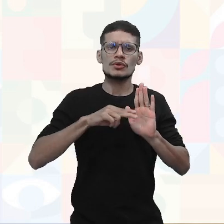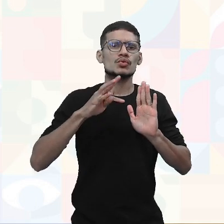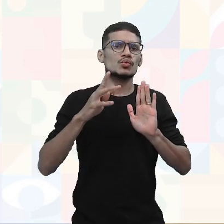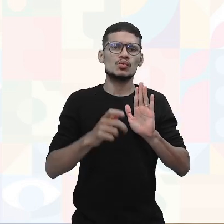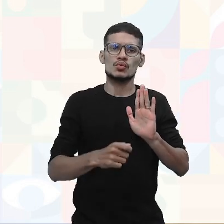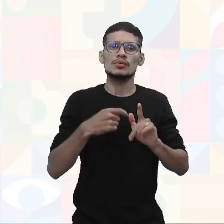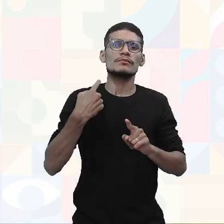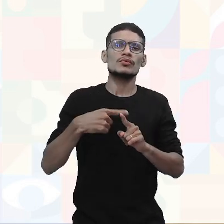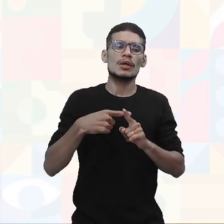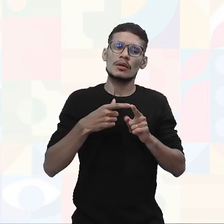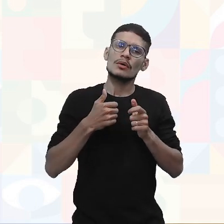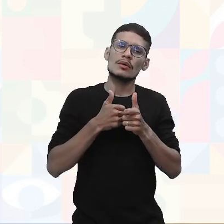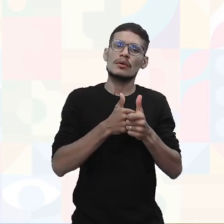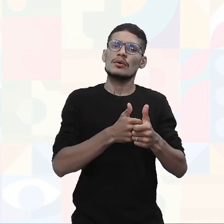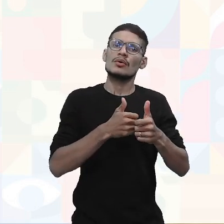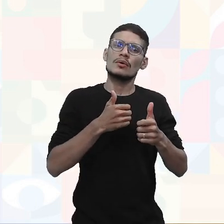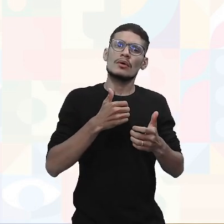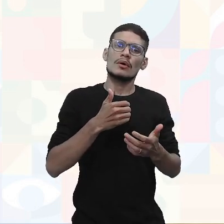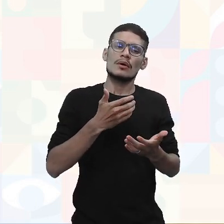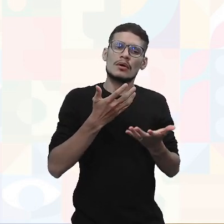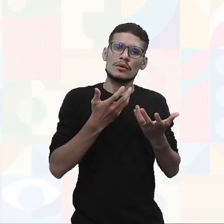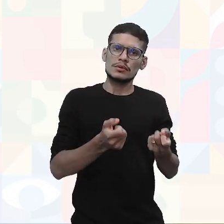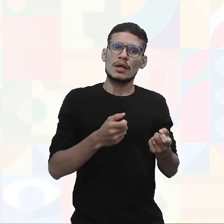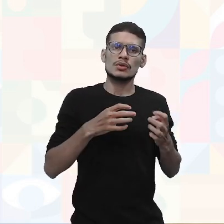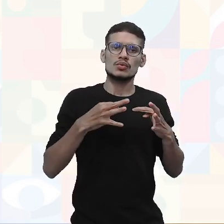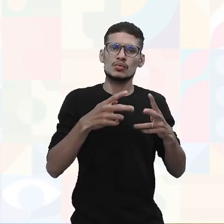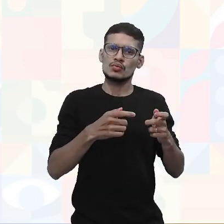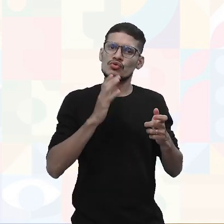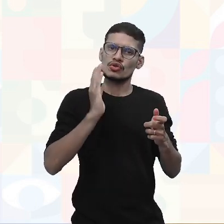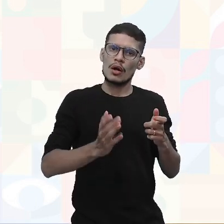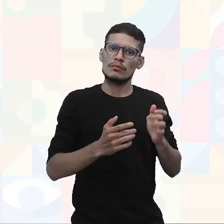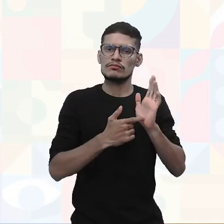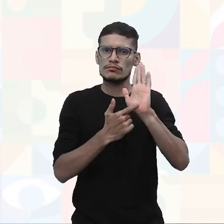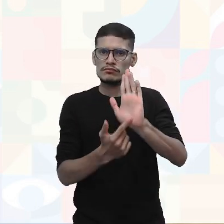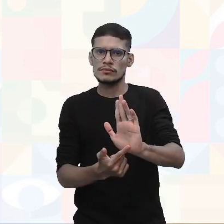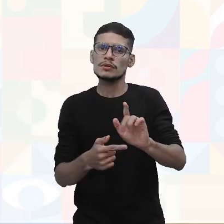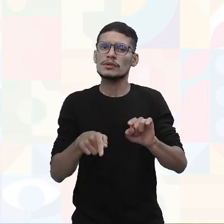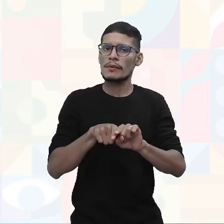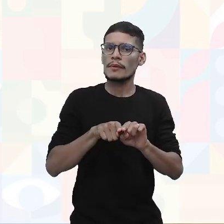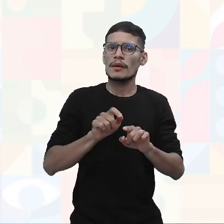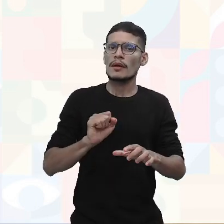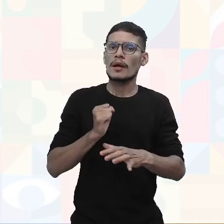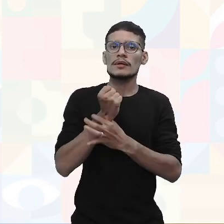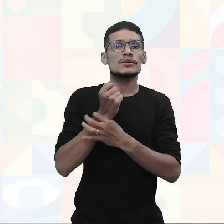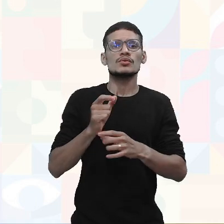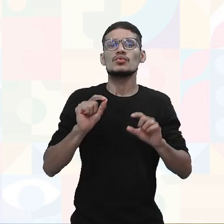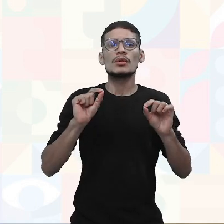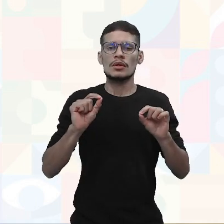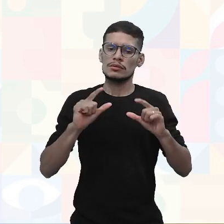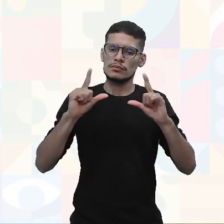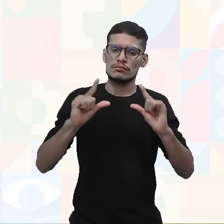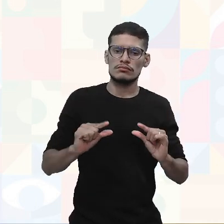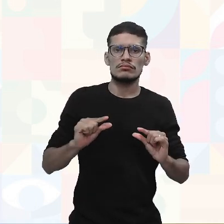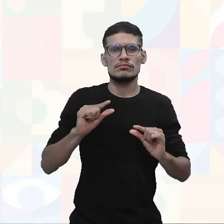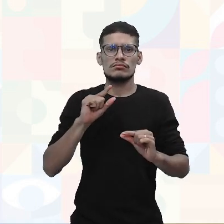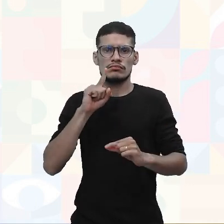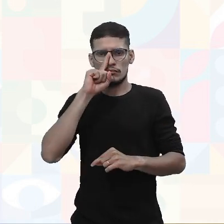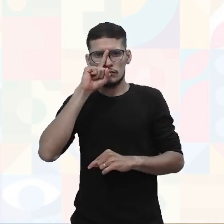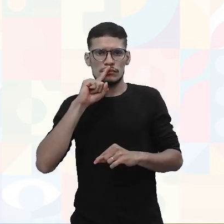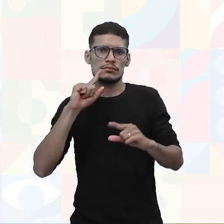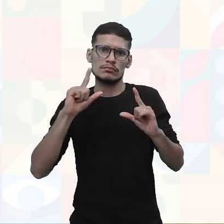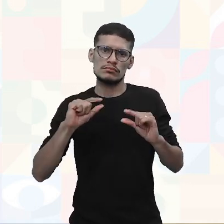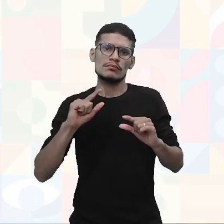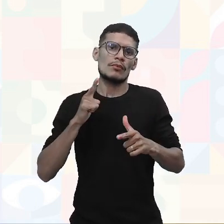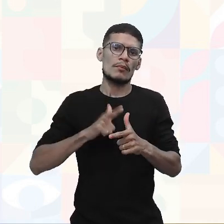de acordo com o que está sendo estabelecido e garantindo também, além do bom funcionamento, a minimização de risco de acidente, uma maior vida